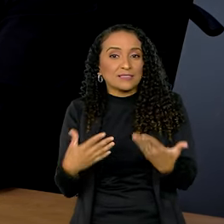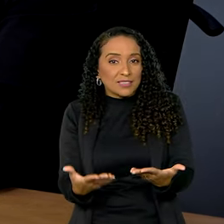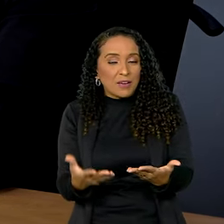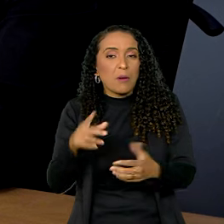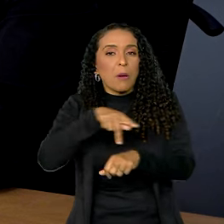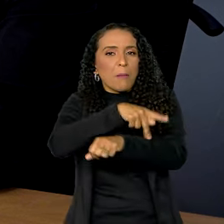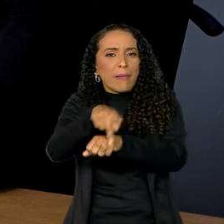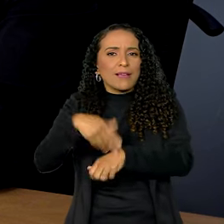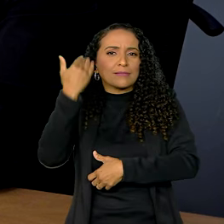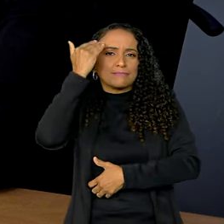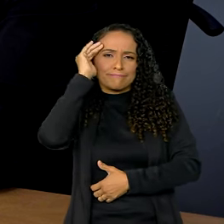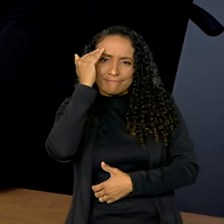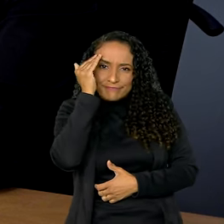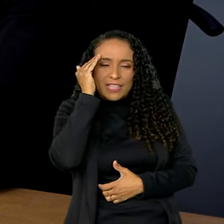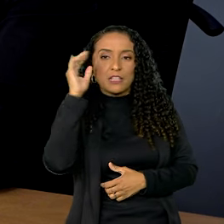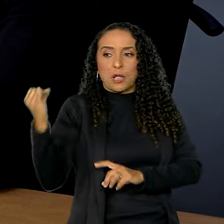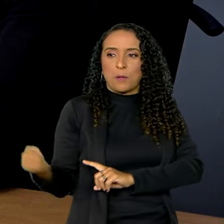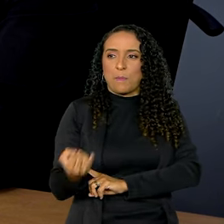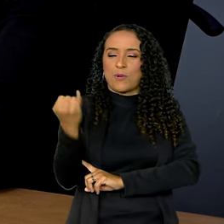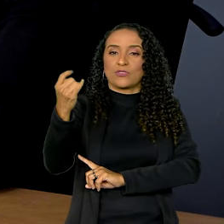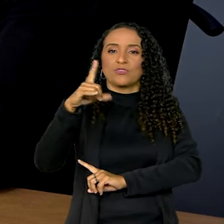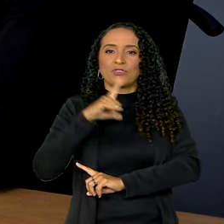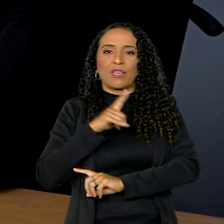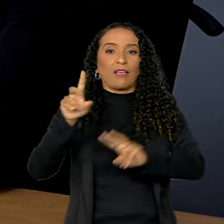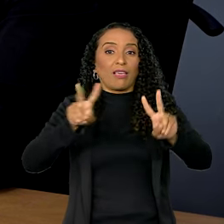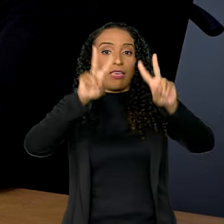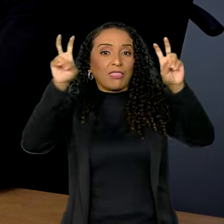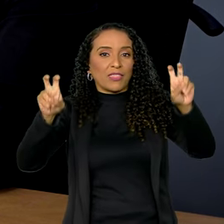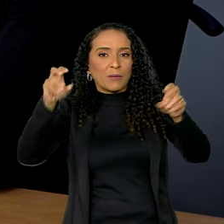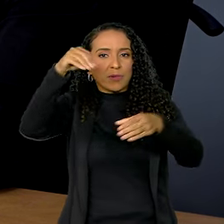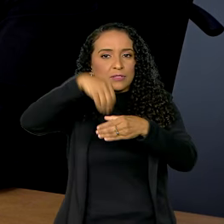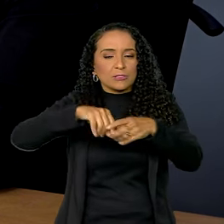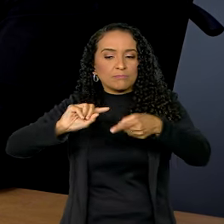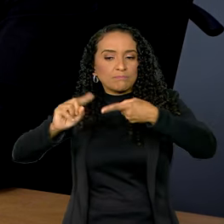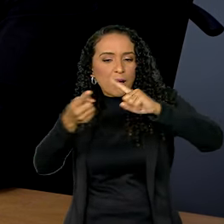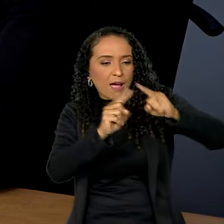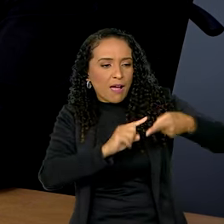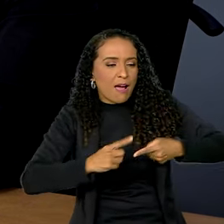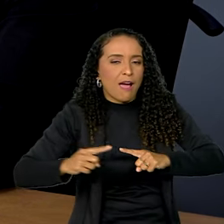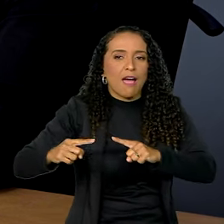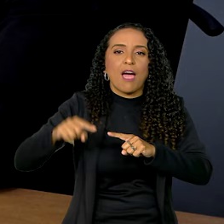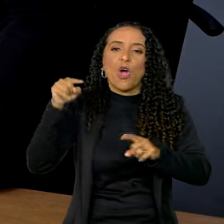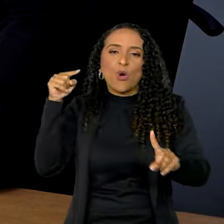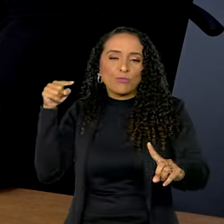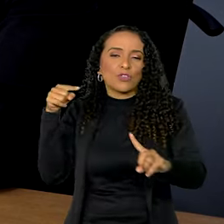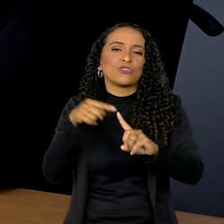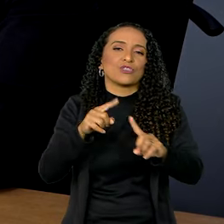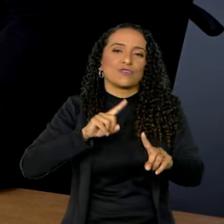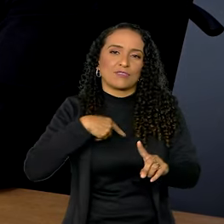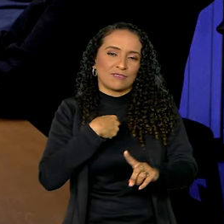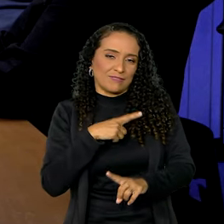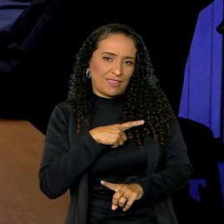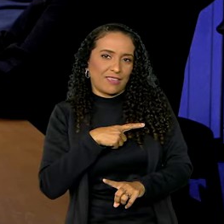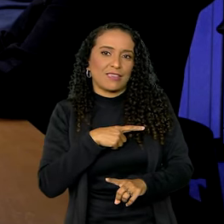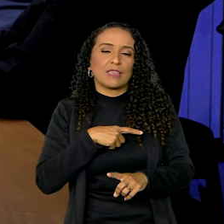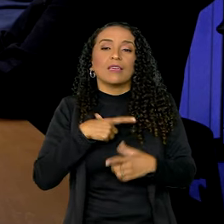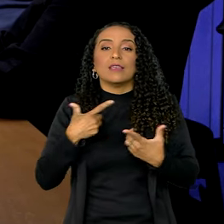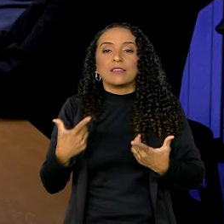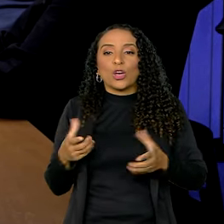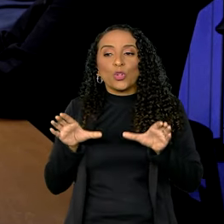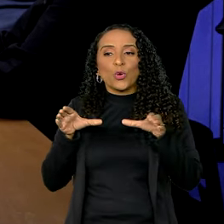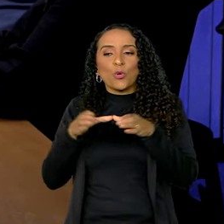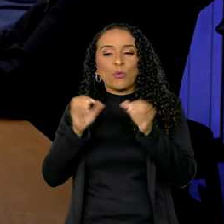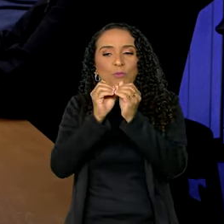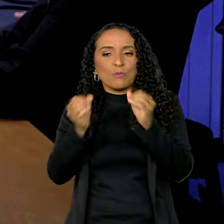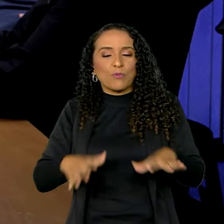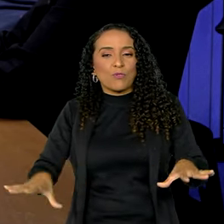então é um país que entende a importância de ter esse tema dentro das discussões que é um outro objetivo que a gente tem então no summit